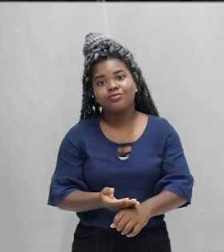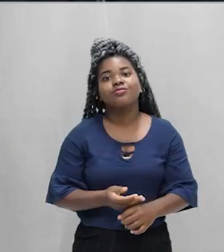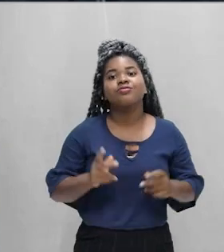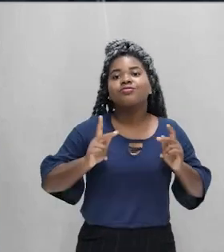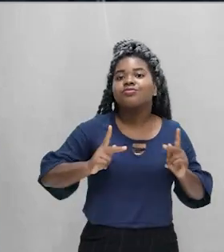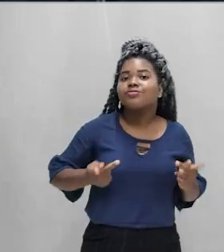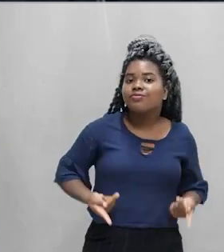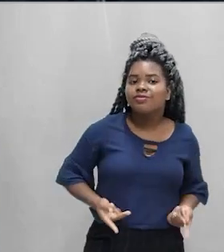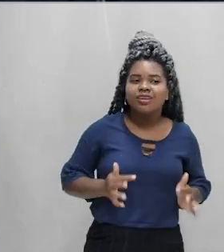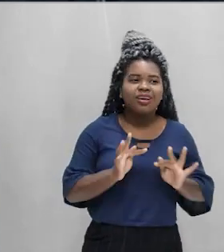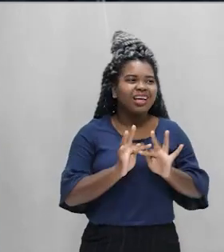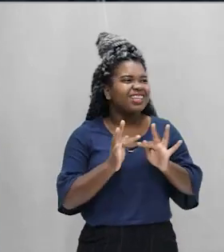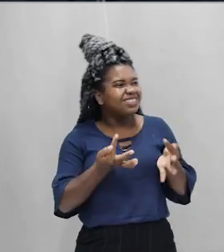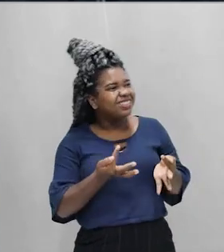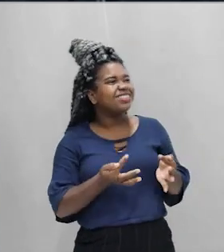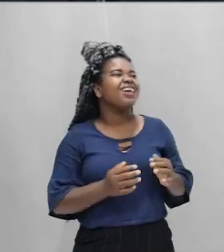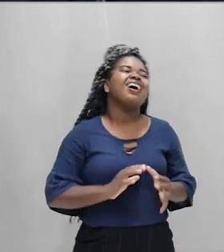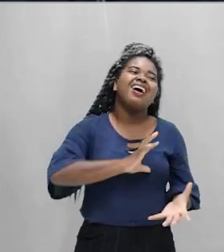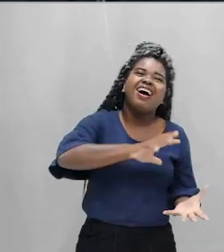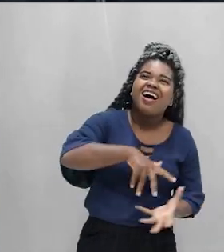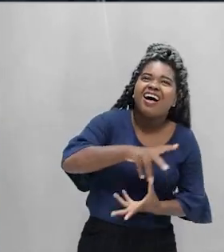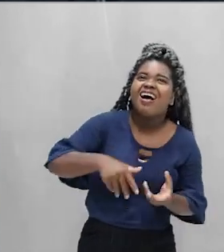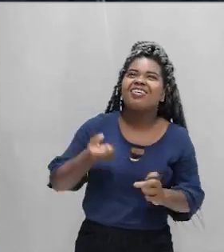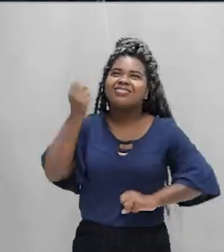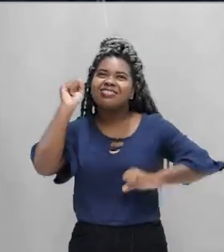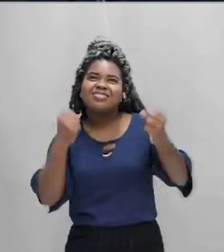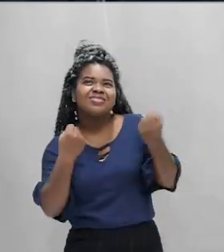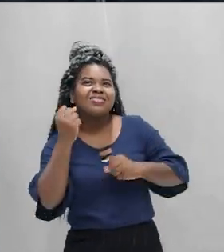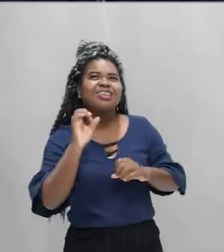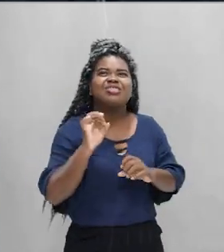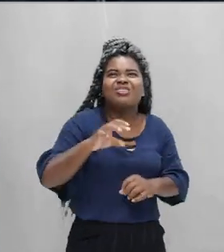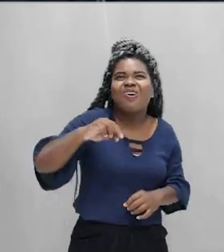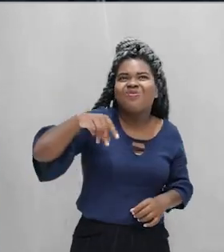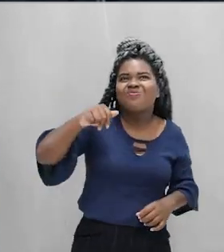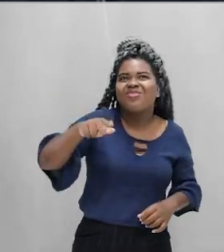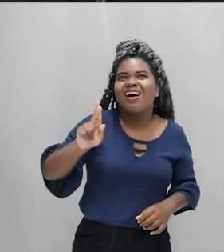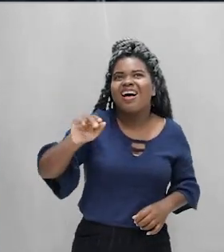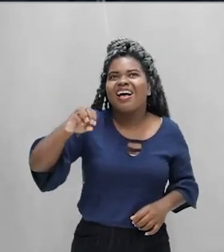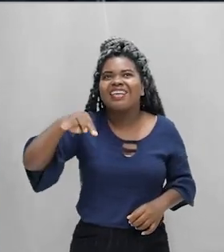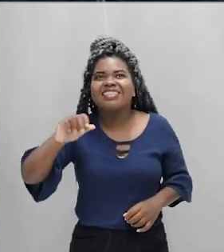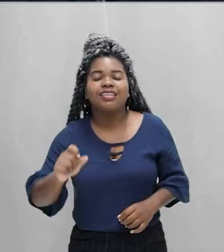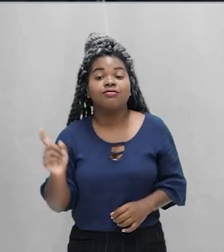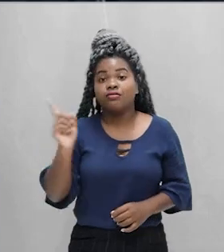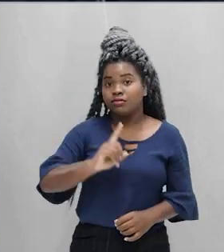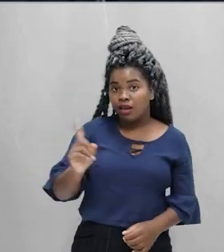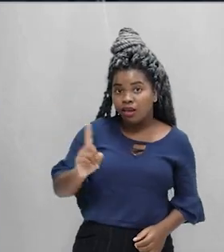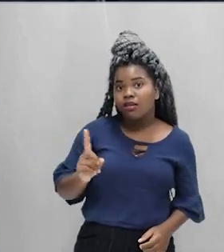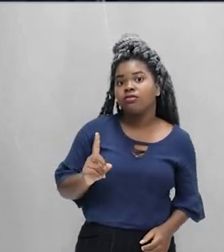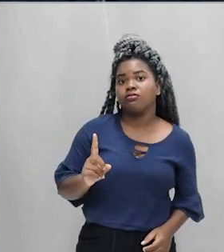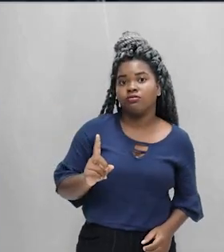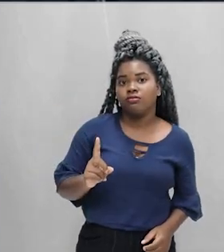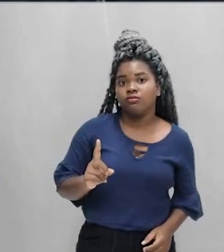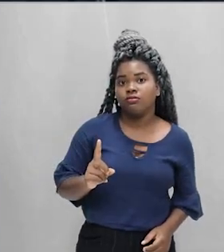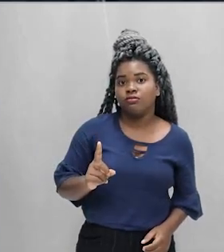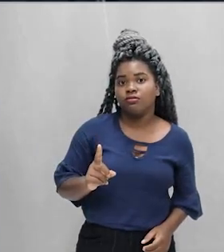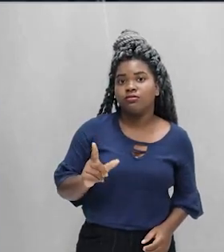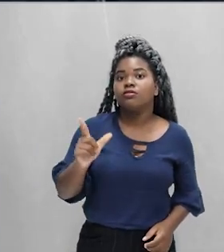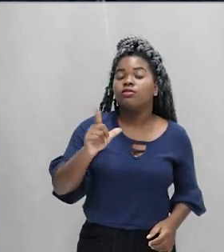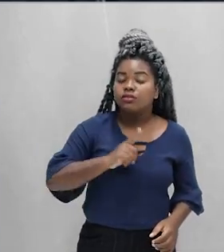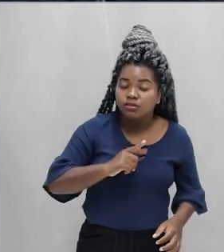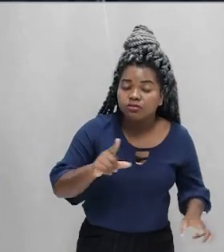é simplesmente assim, porque a Revolução Industrial é só uma questão de máquinas, etc. Não. ela traz também